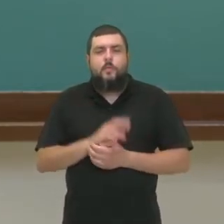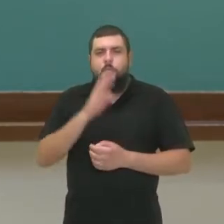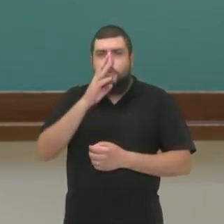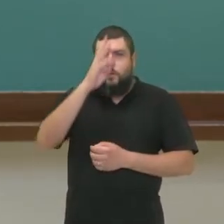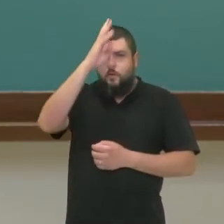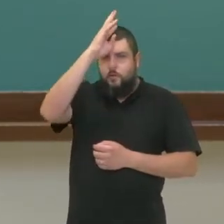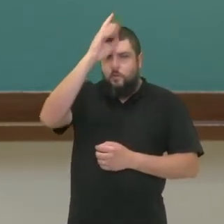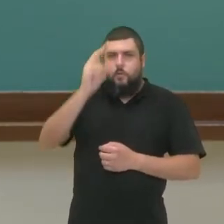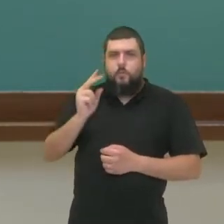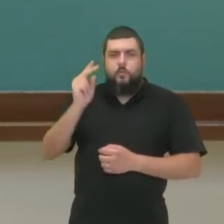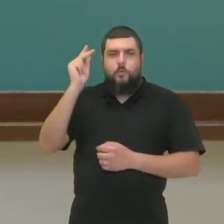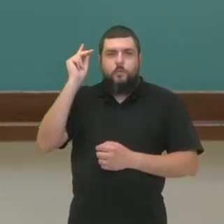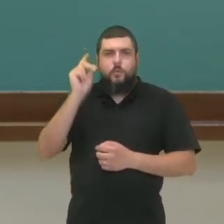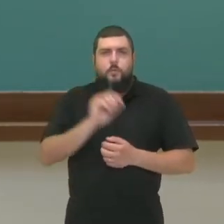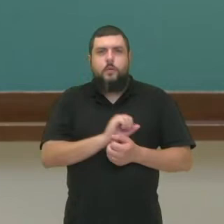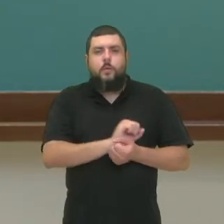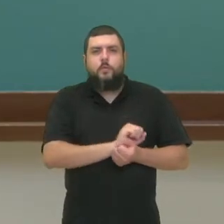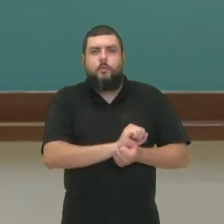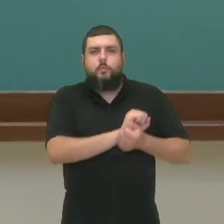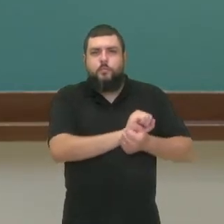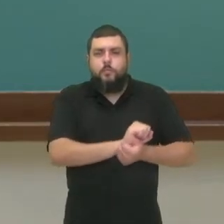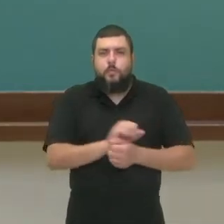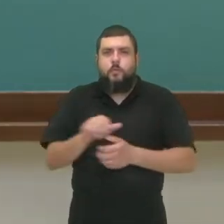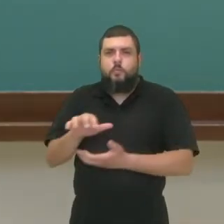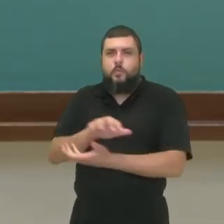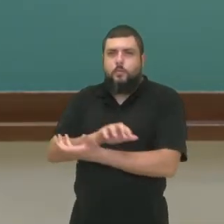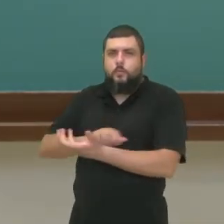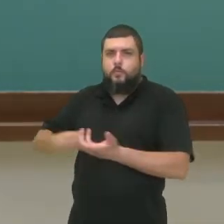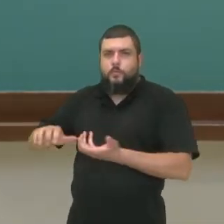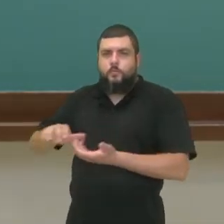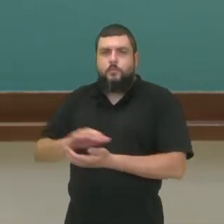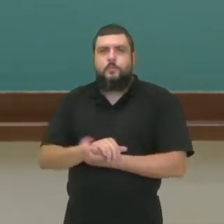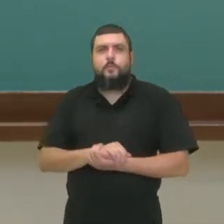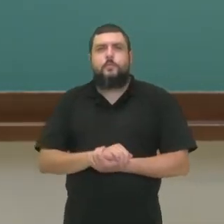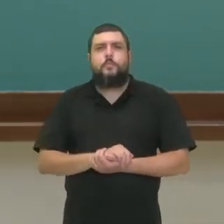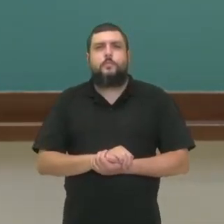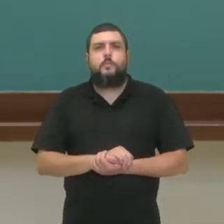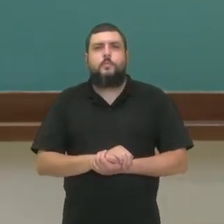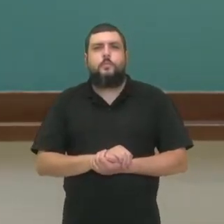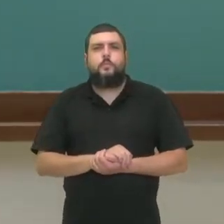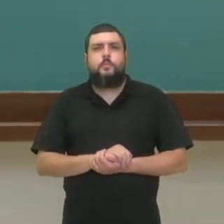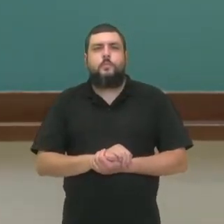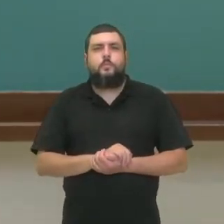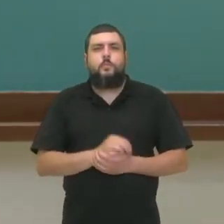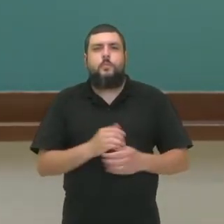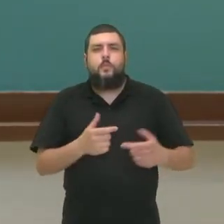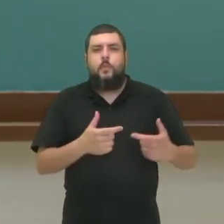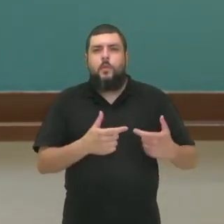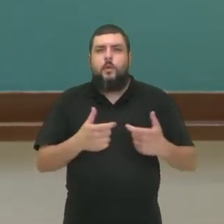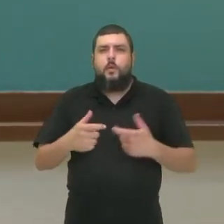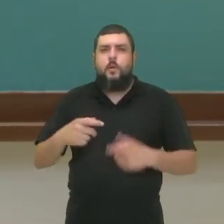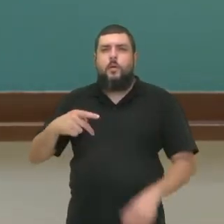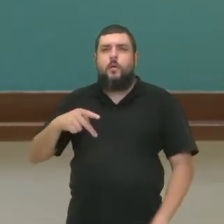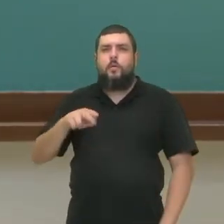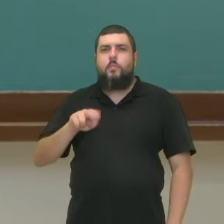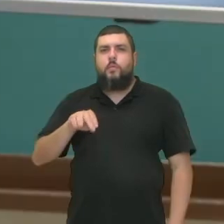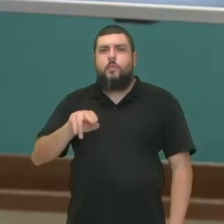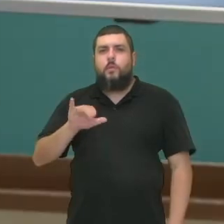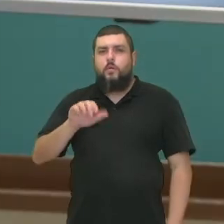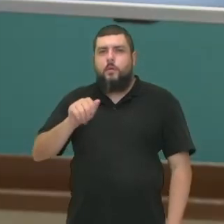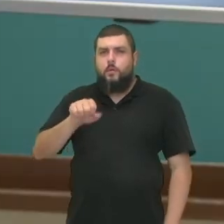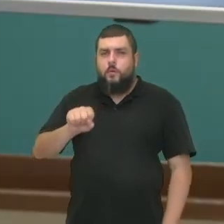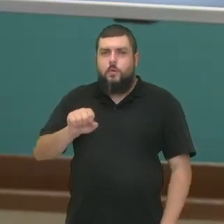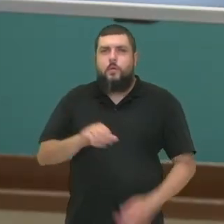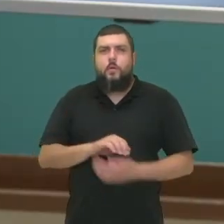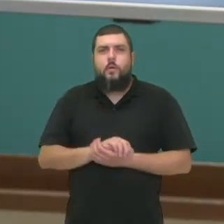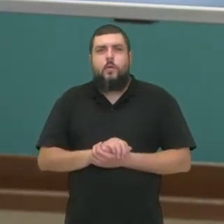Antiga, escravidão e revoltas. Bora lá, primeiro slide. Guerras Púnicas, afinal o que vocês recordam ou já ouviram ou já